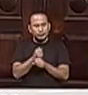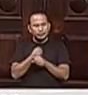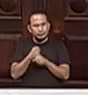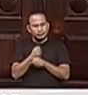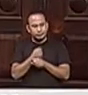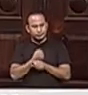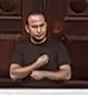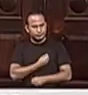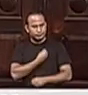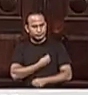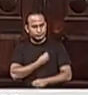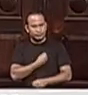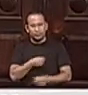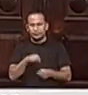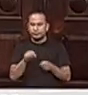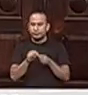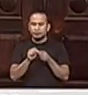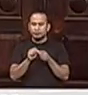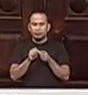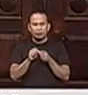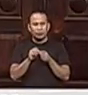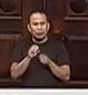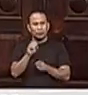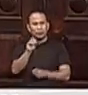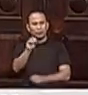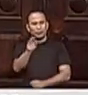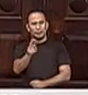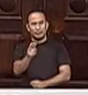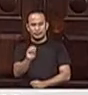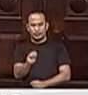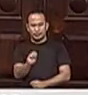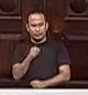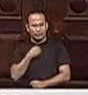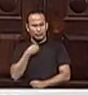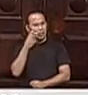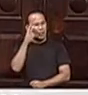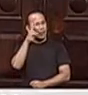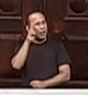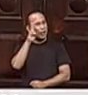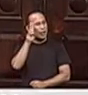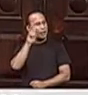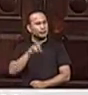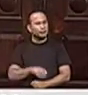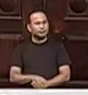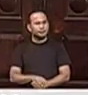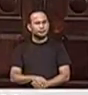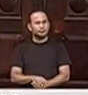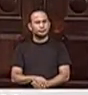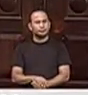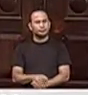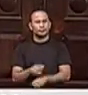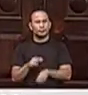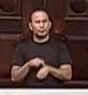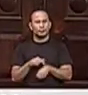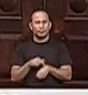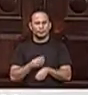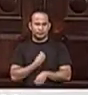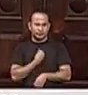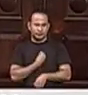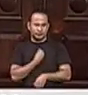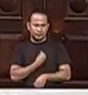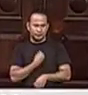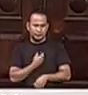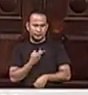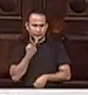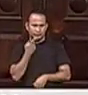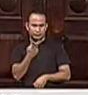fazer algumas observações. Eu me lembro, numa fase de reestruturação